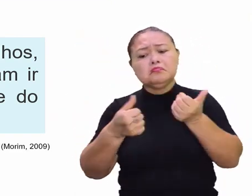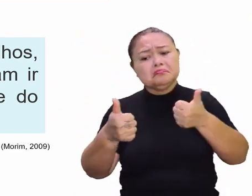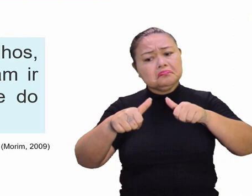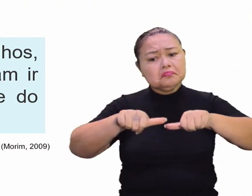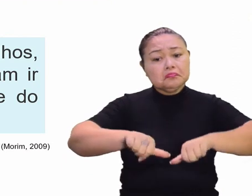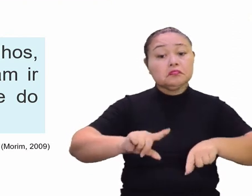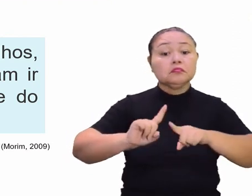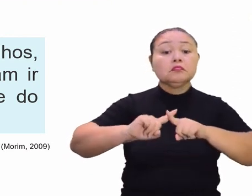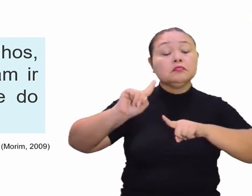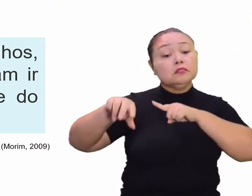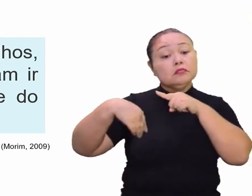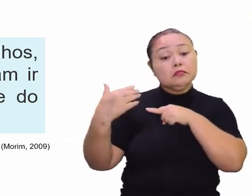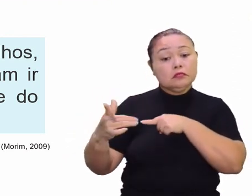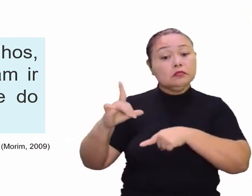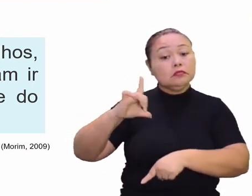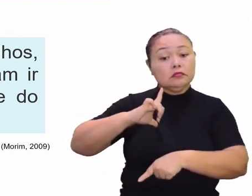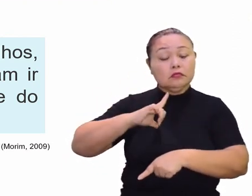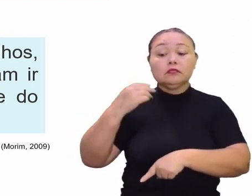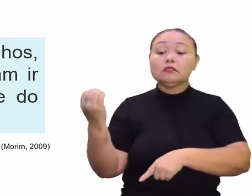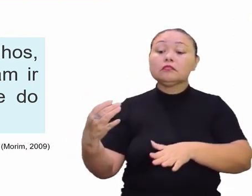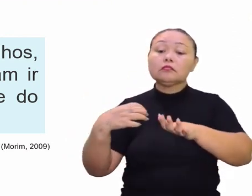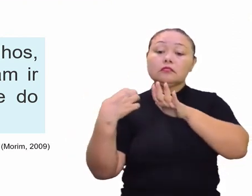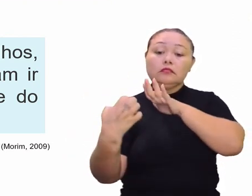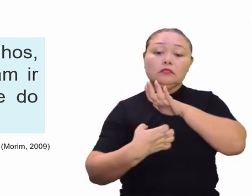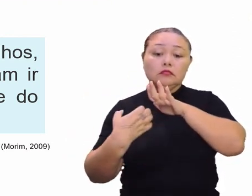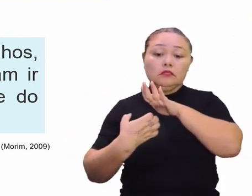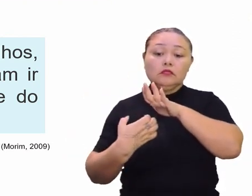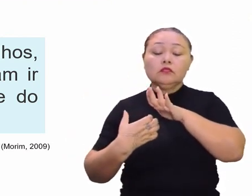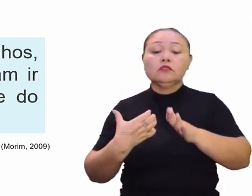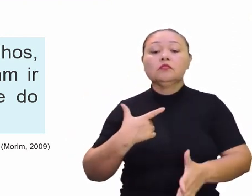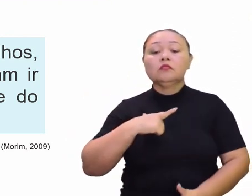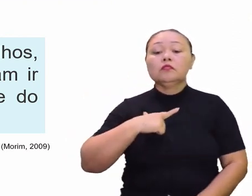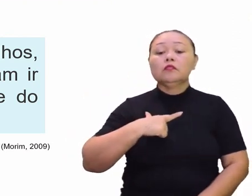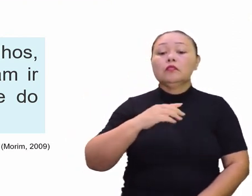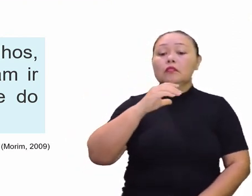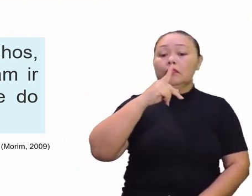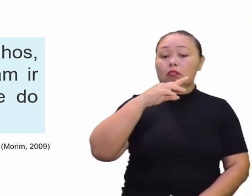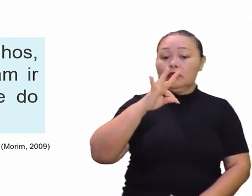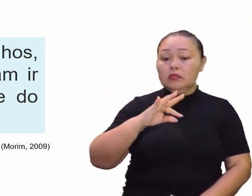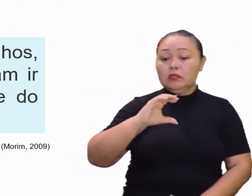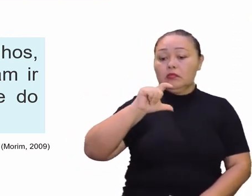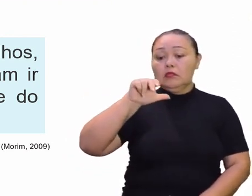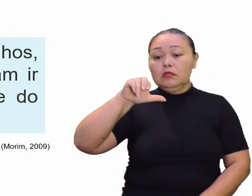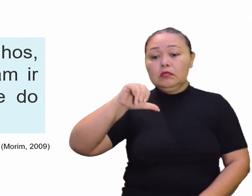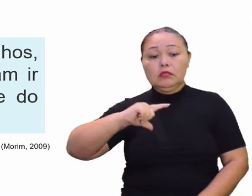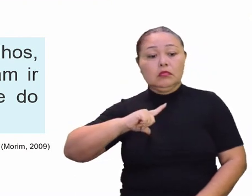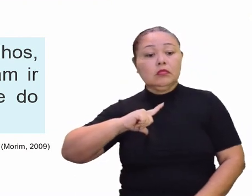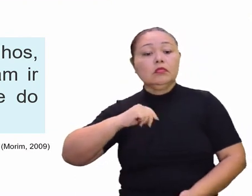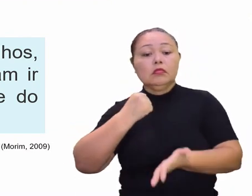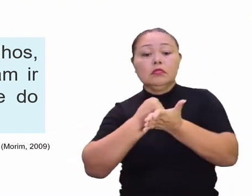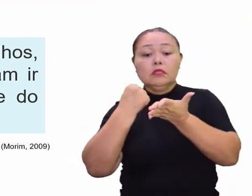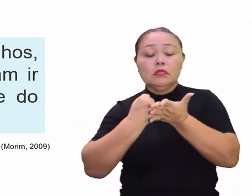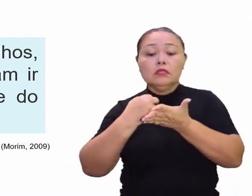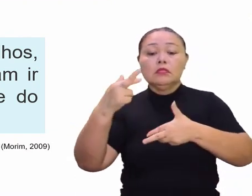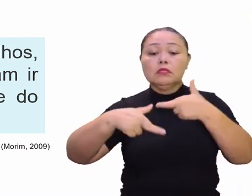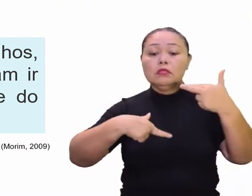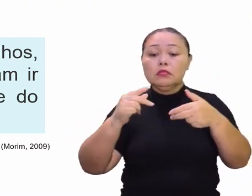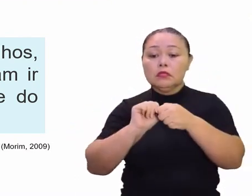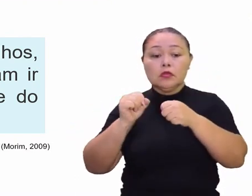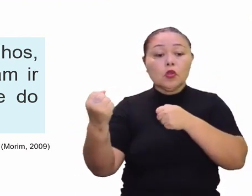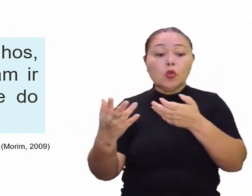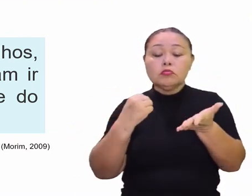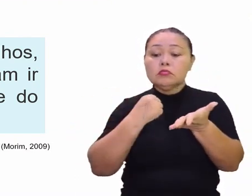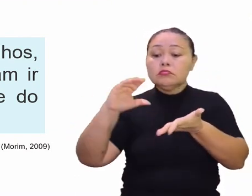sucedido. Então, isso tem agora uma nova empresa, que foi a empresa Pitt Collins. Foi contratada com recursos advindo